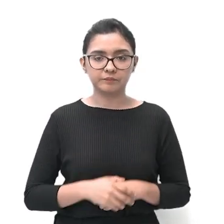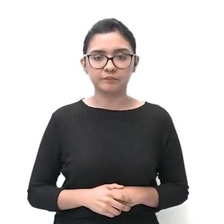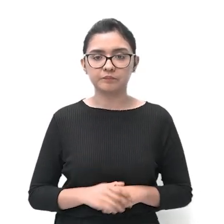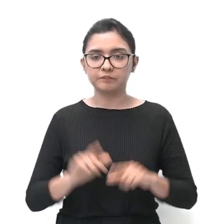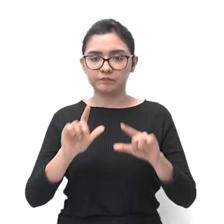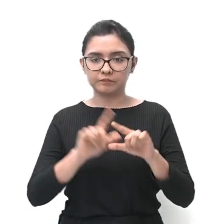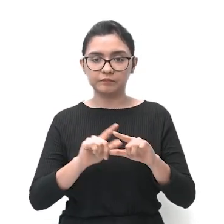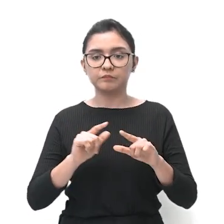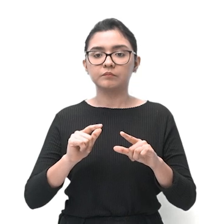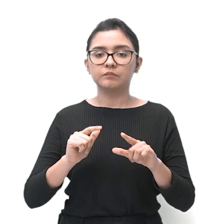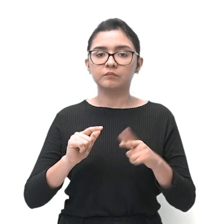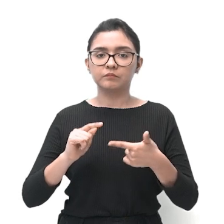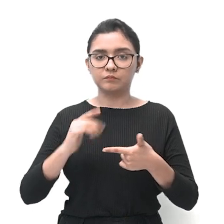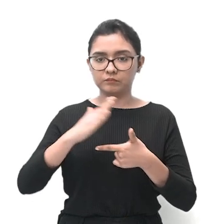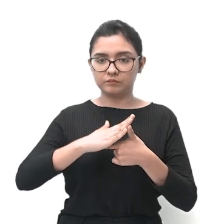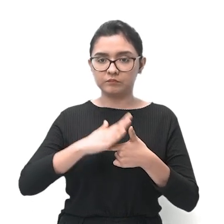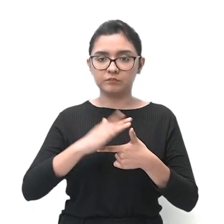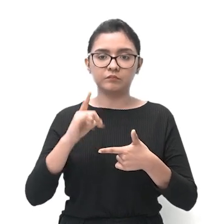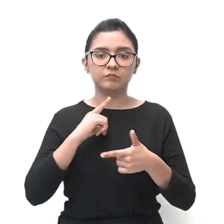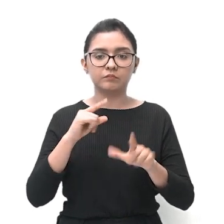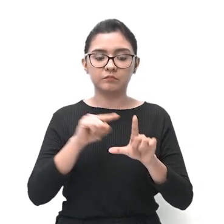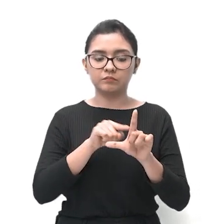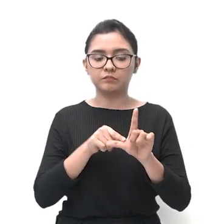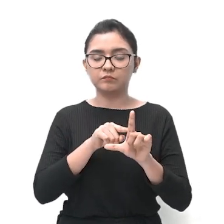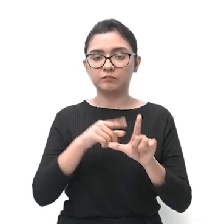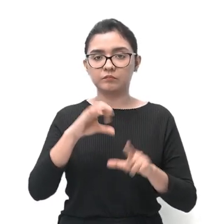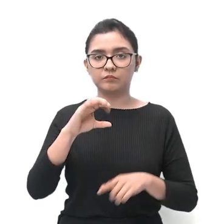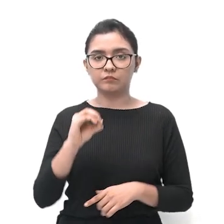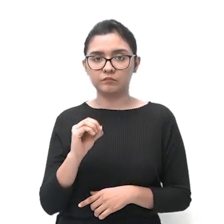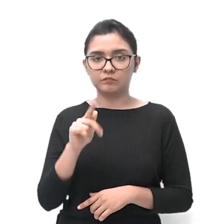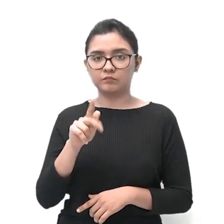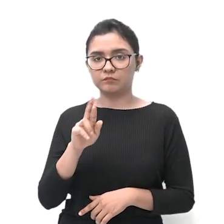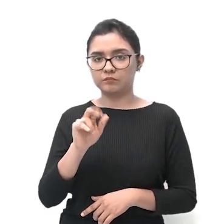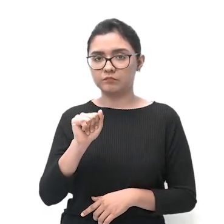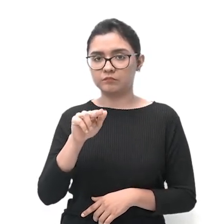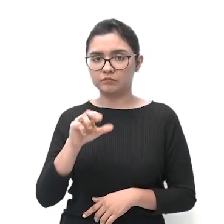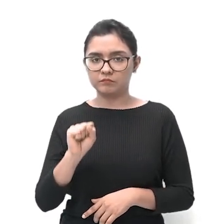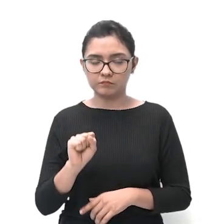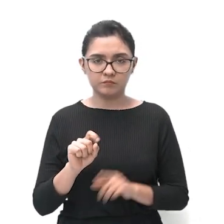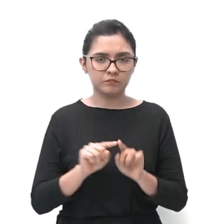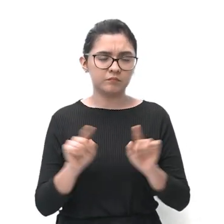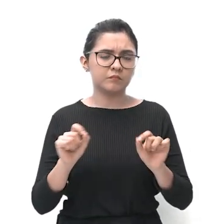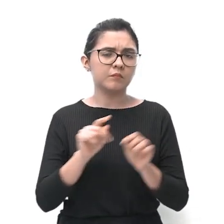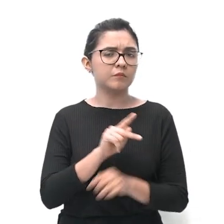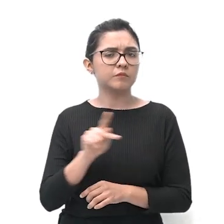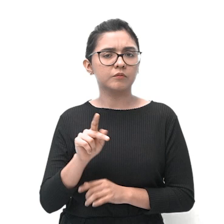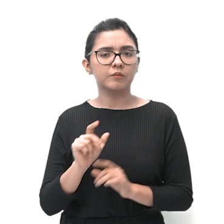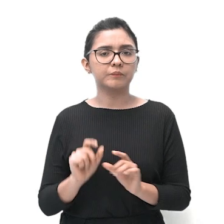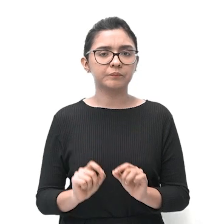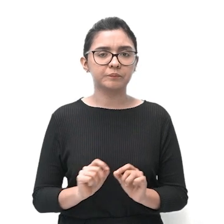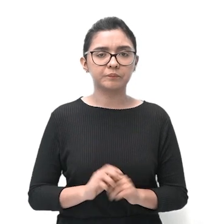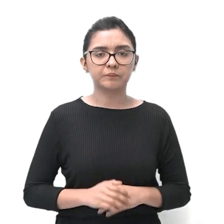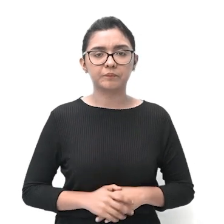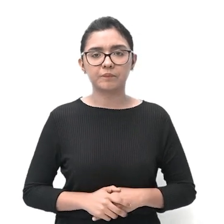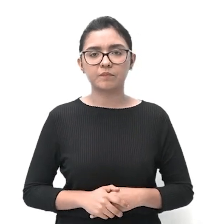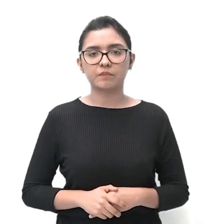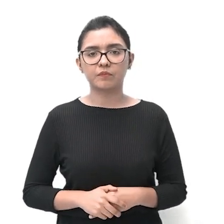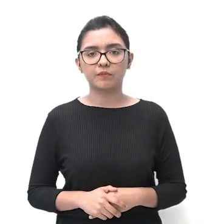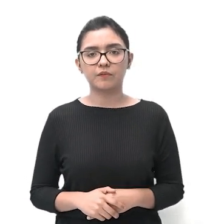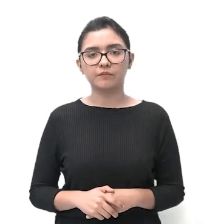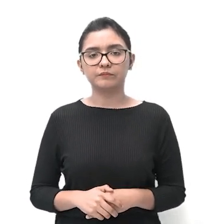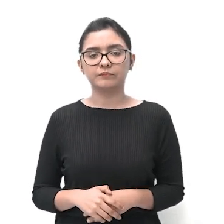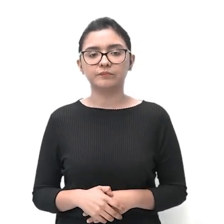ele possui um ângulo de 90 graus. Aí você deve se perguntar assim, mas professor,